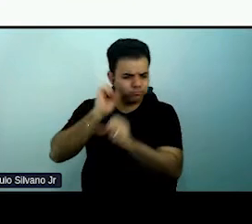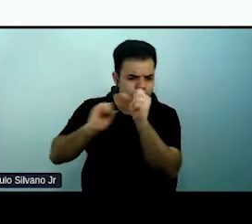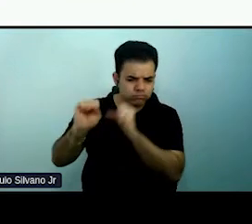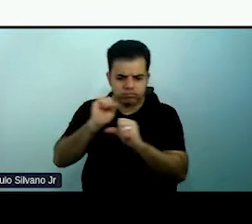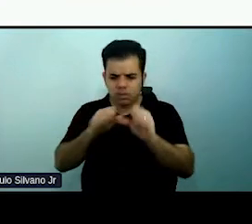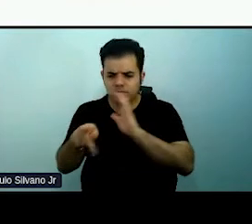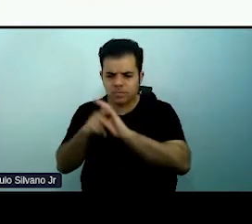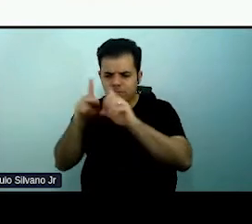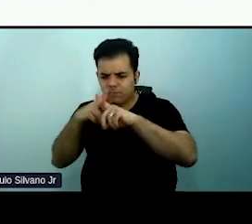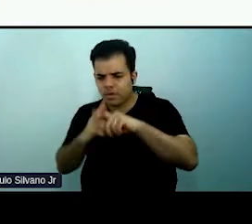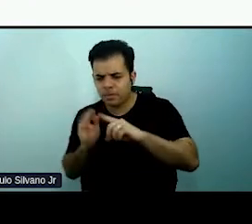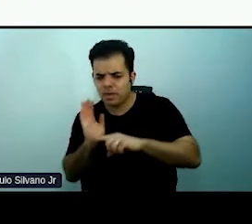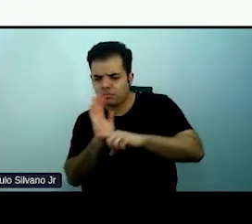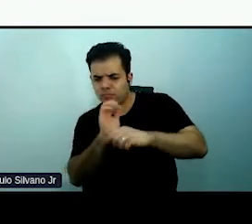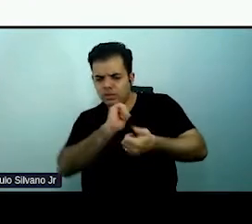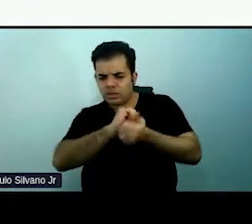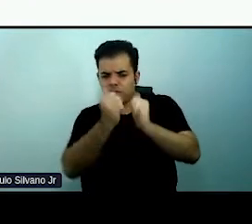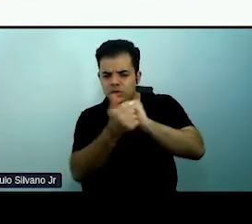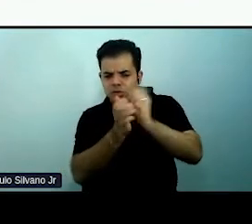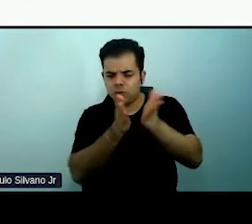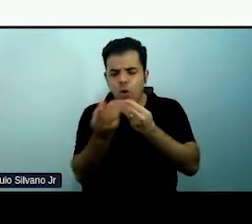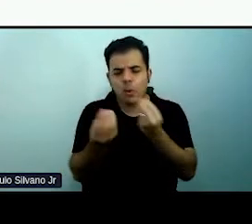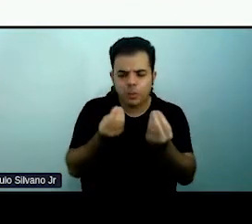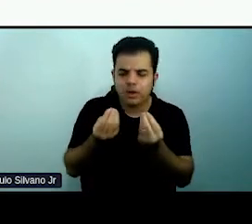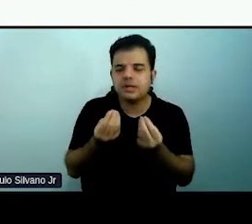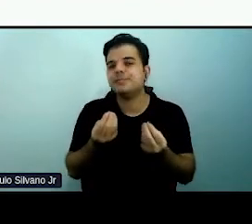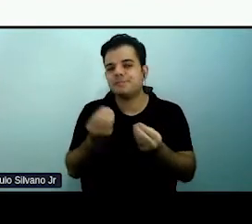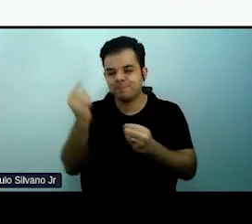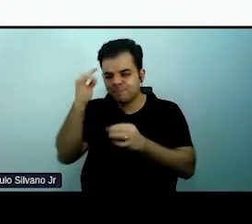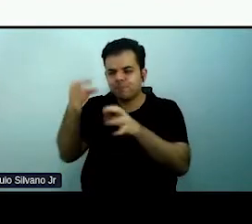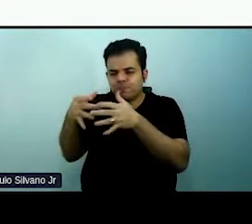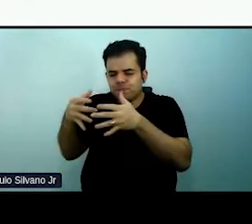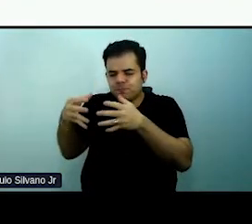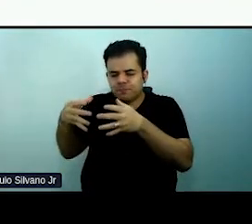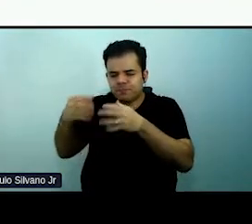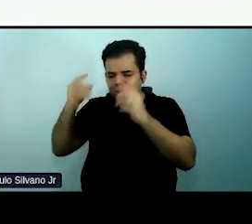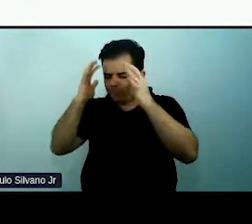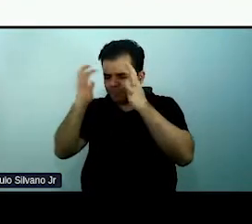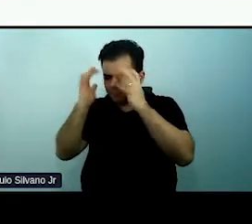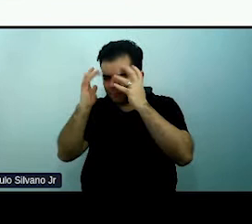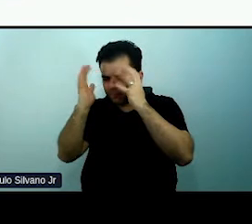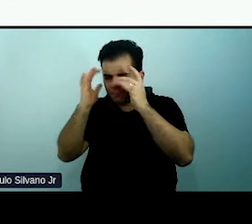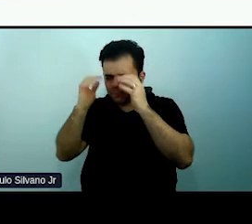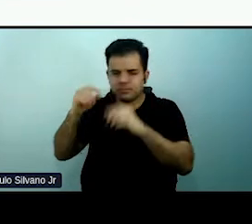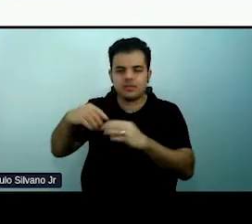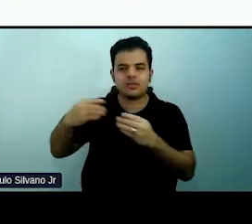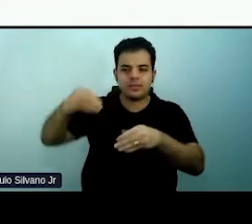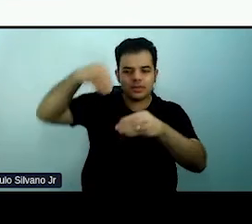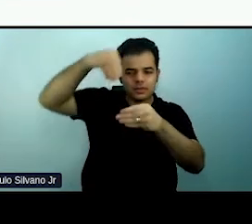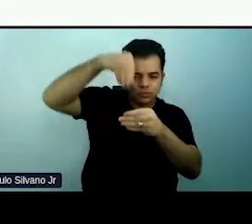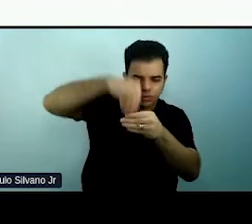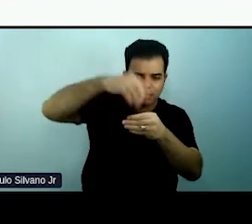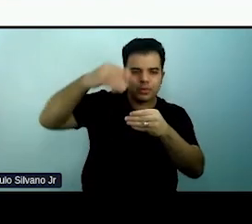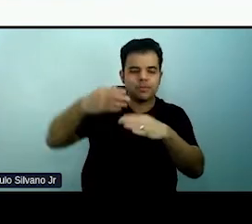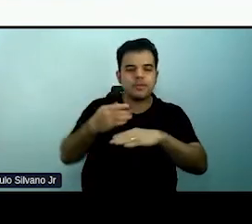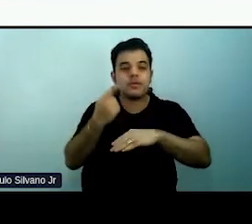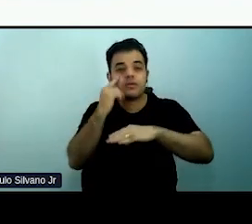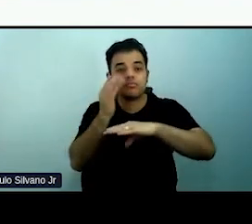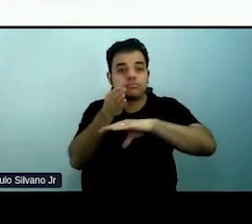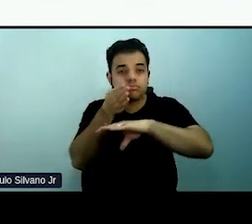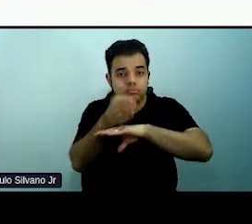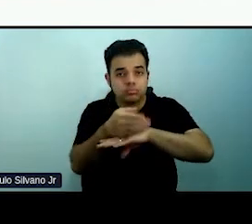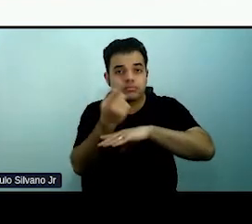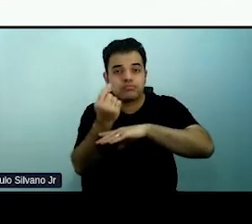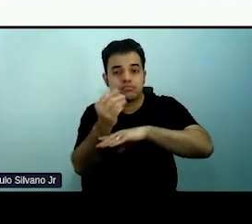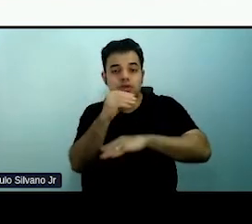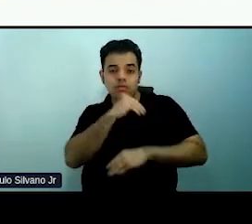essas ferramentas que são do dia a dia. Então, assim, para a gente realmente conseguir registrar um ponto, acessar um Olerite,